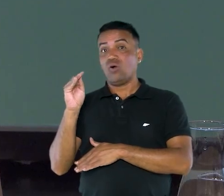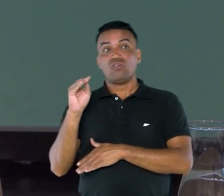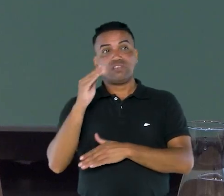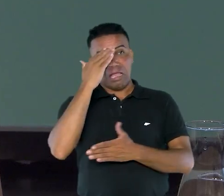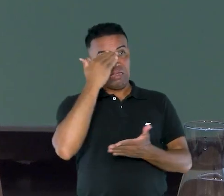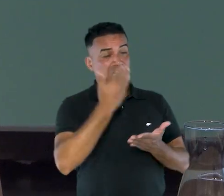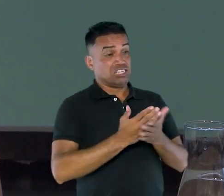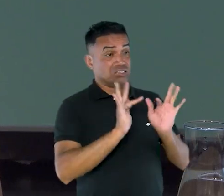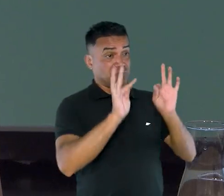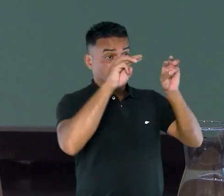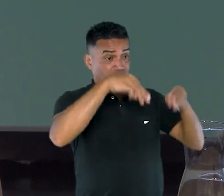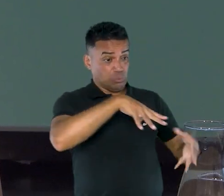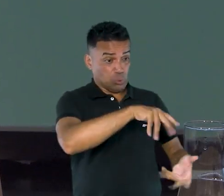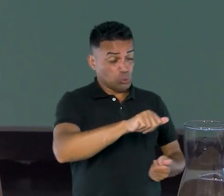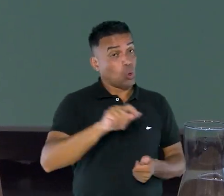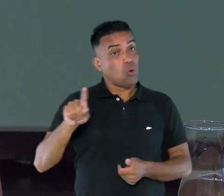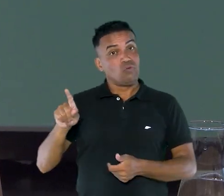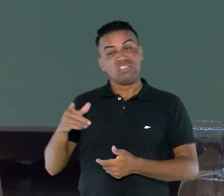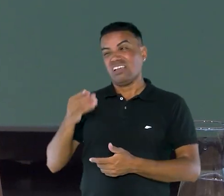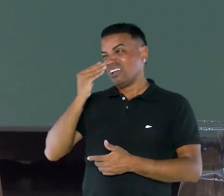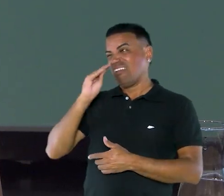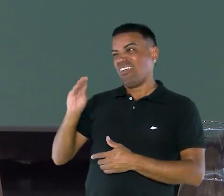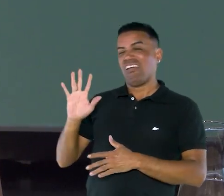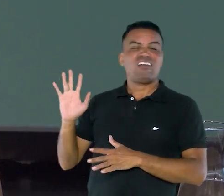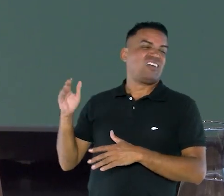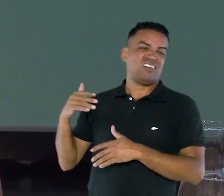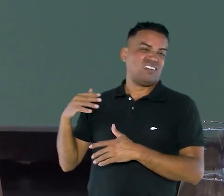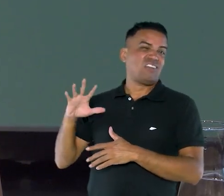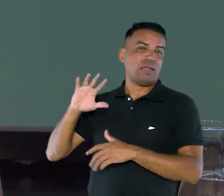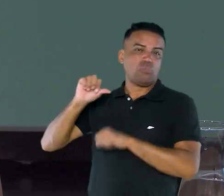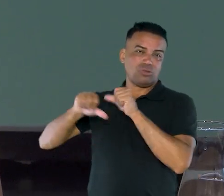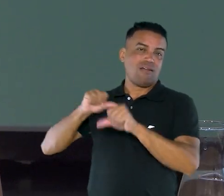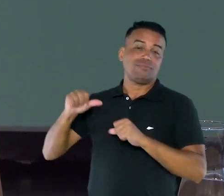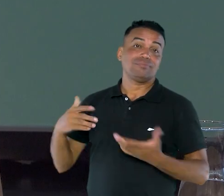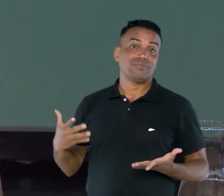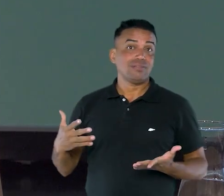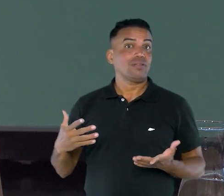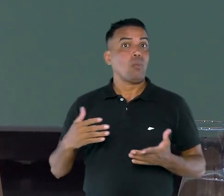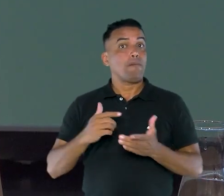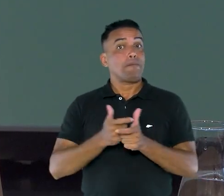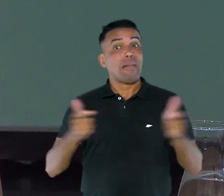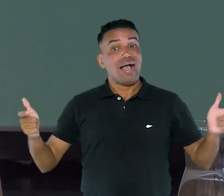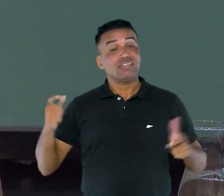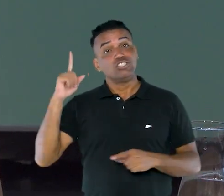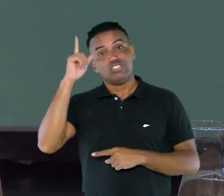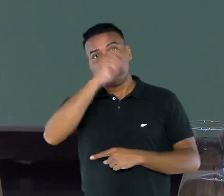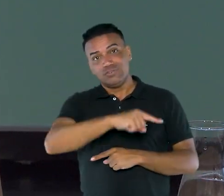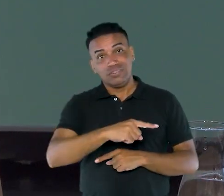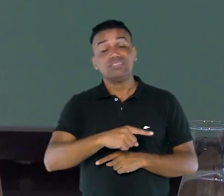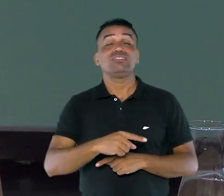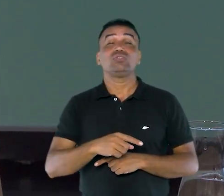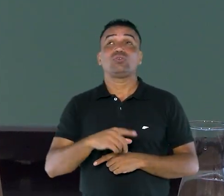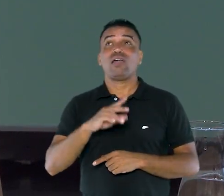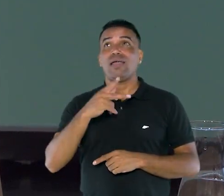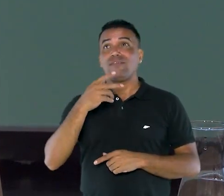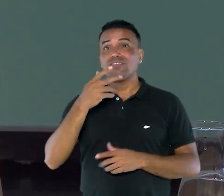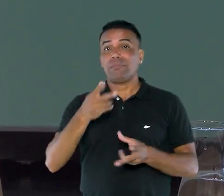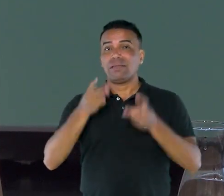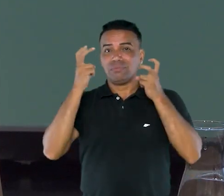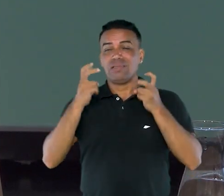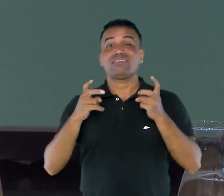posições, acho que são perigosas. Então, o mais difícil é a gente dizer, tá